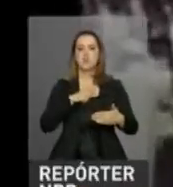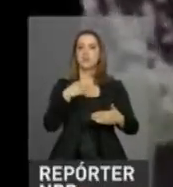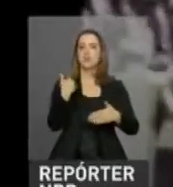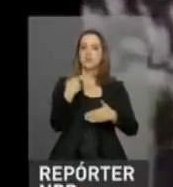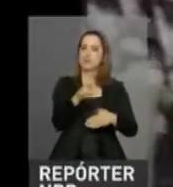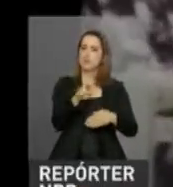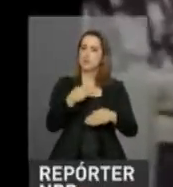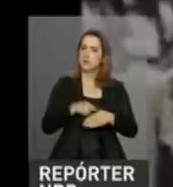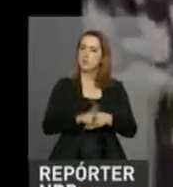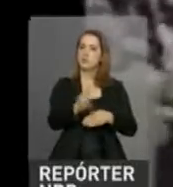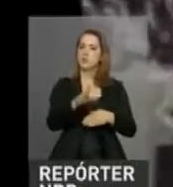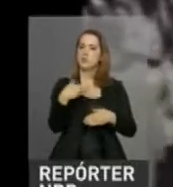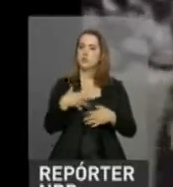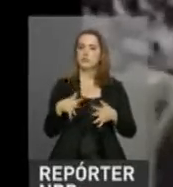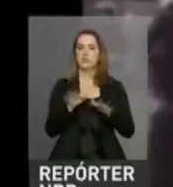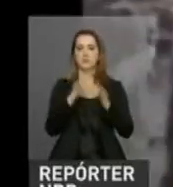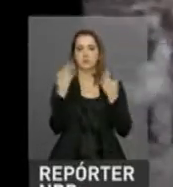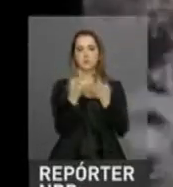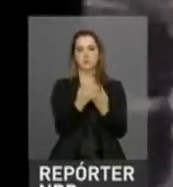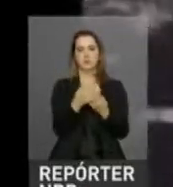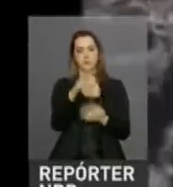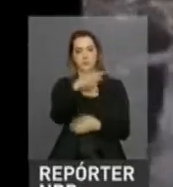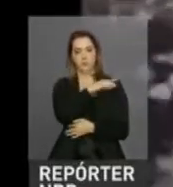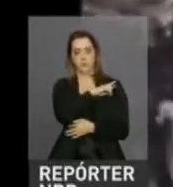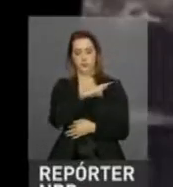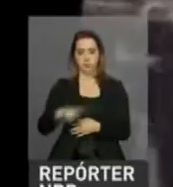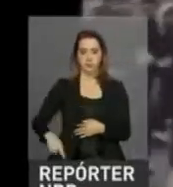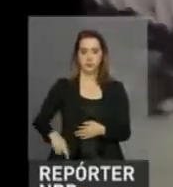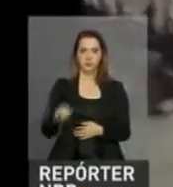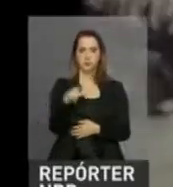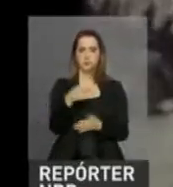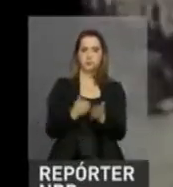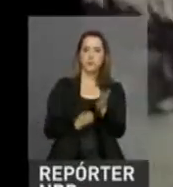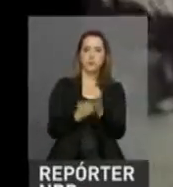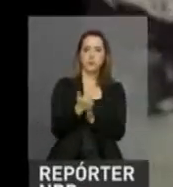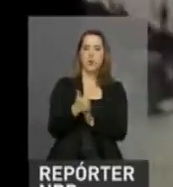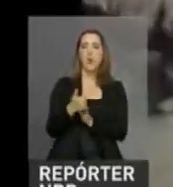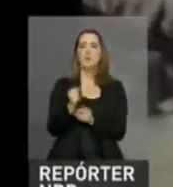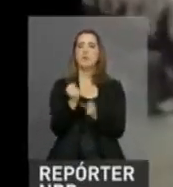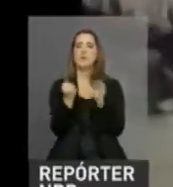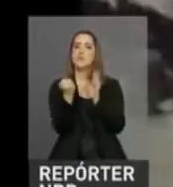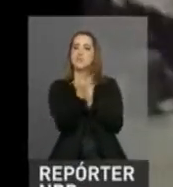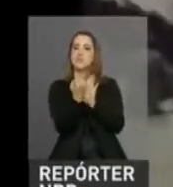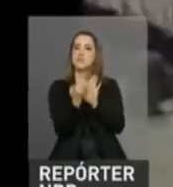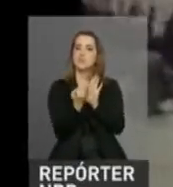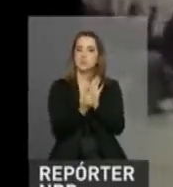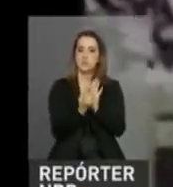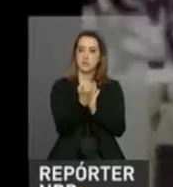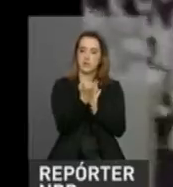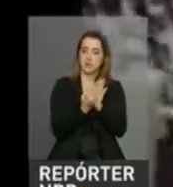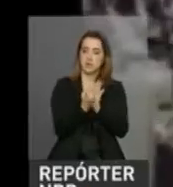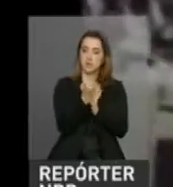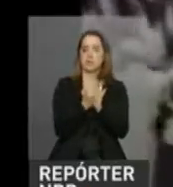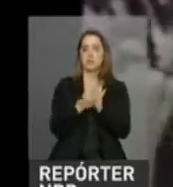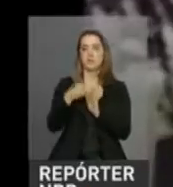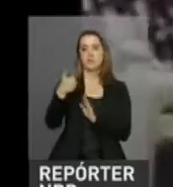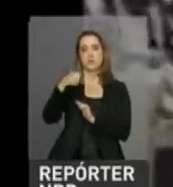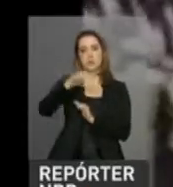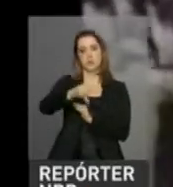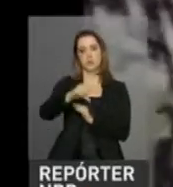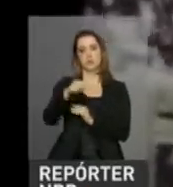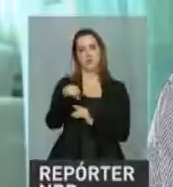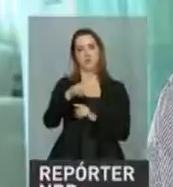de comemoração do 7 de setembro começaram ainda no século XIX e foram essenciais para desenvolver o senso de nacionalidade